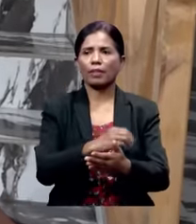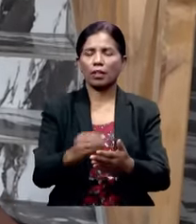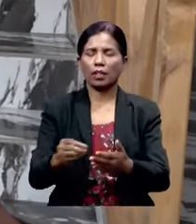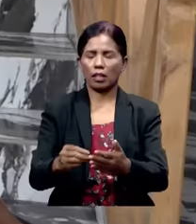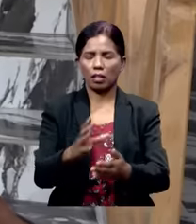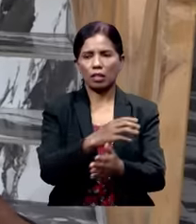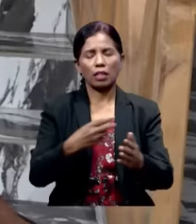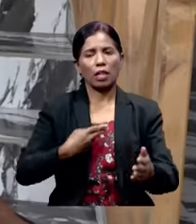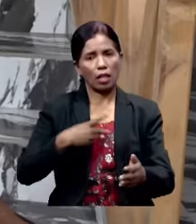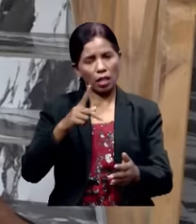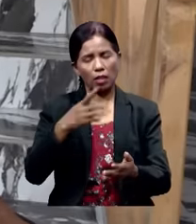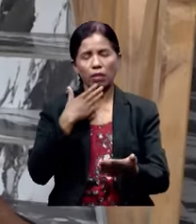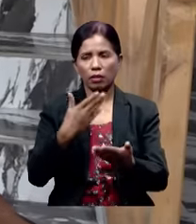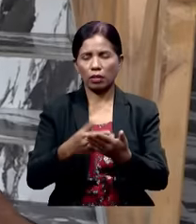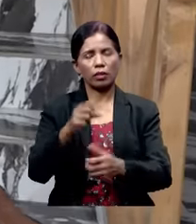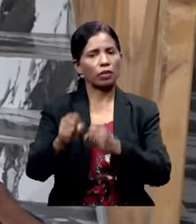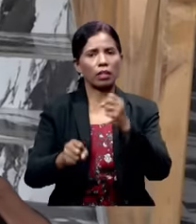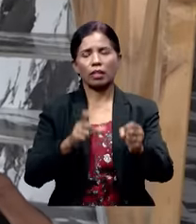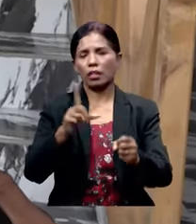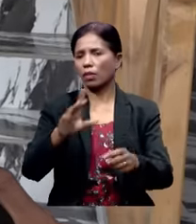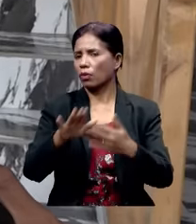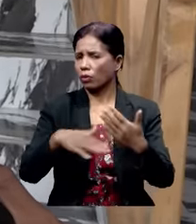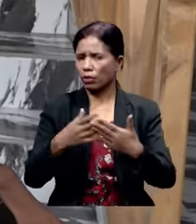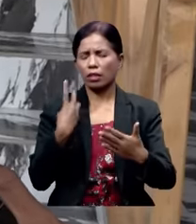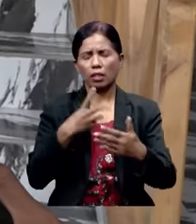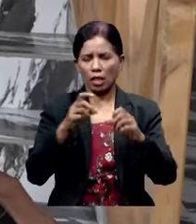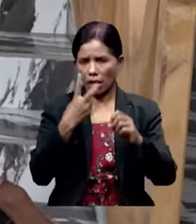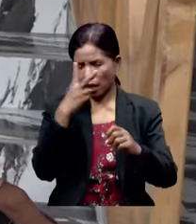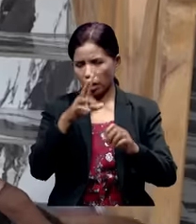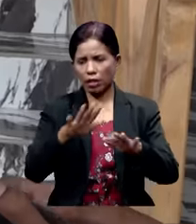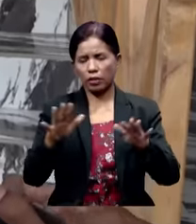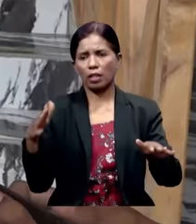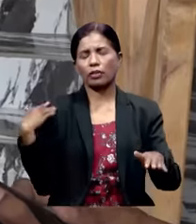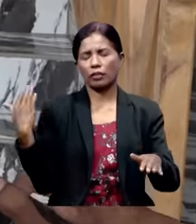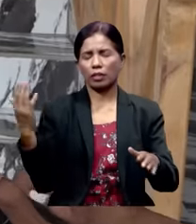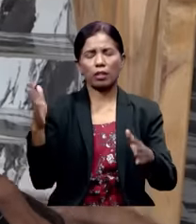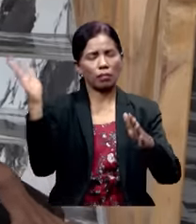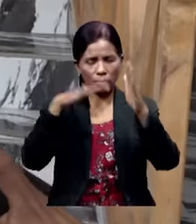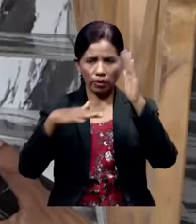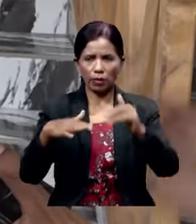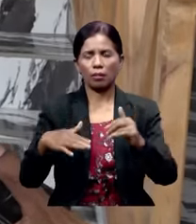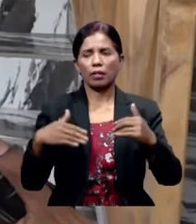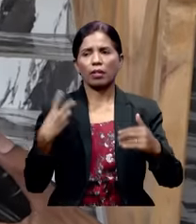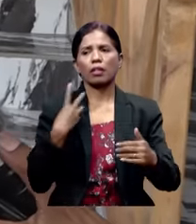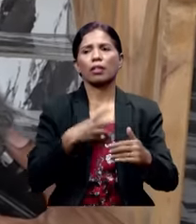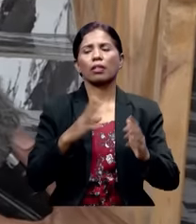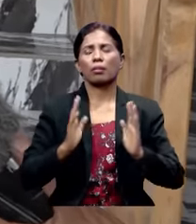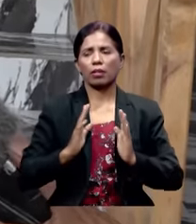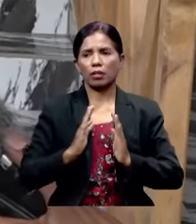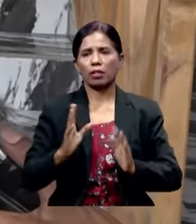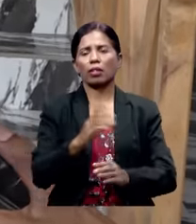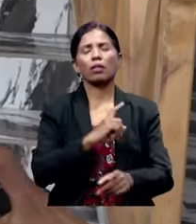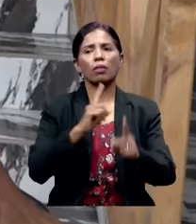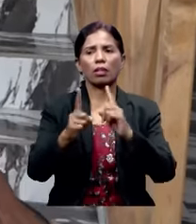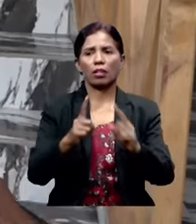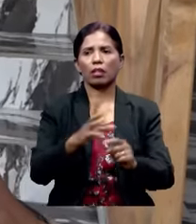tem que didia. Então sociedade ida ne hutu ita tem que hare ita ne labar sira bakumalo ita ne labar sira ia problem. Ita bot sira palco leten trata